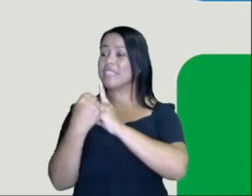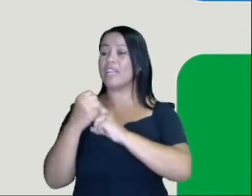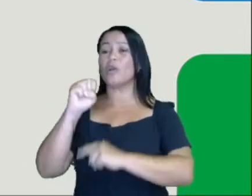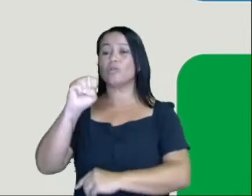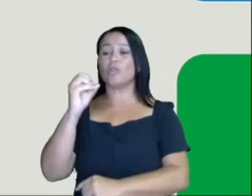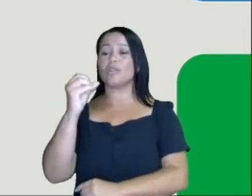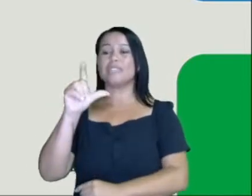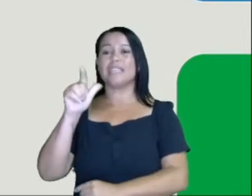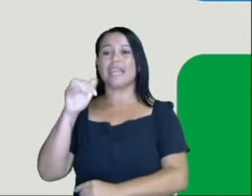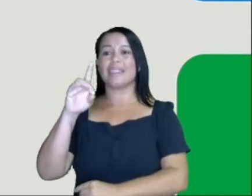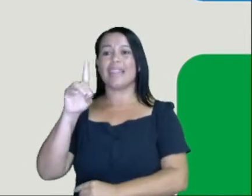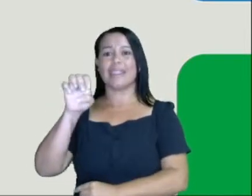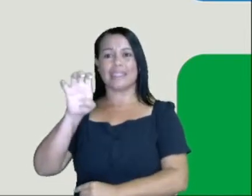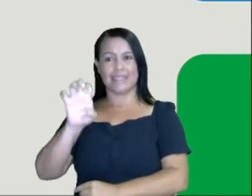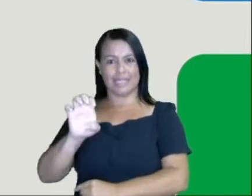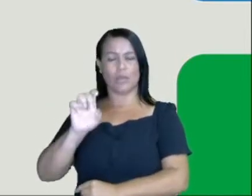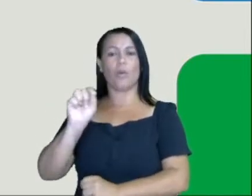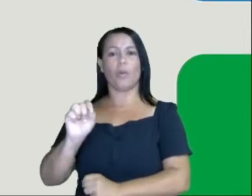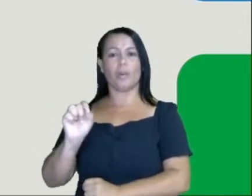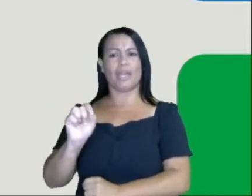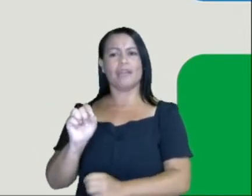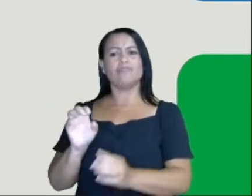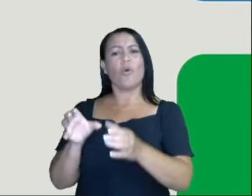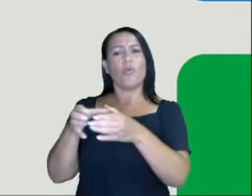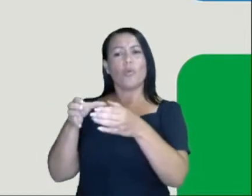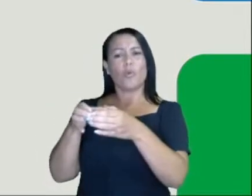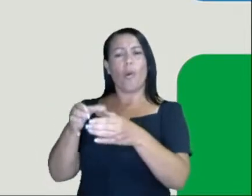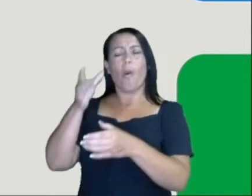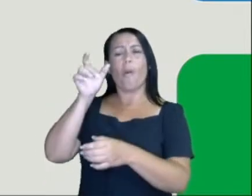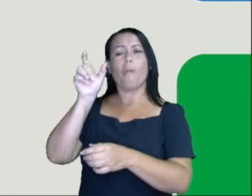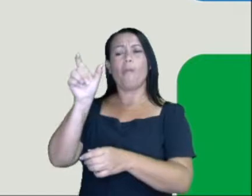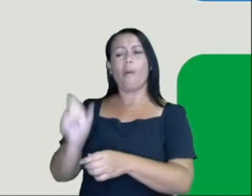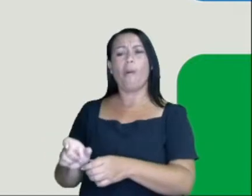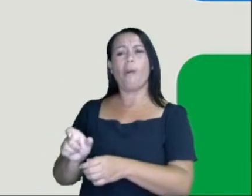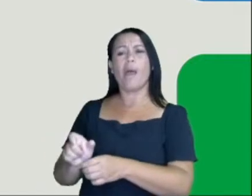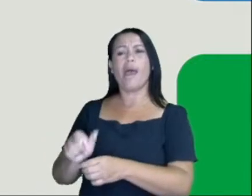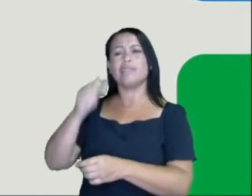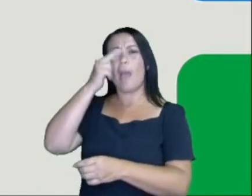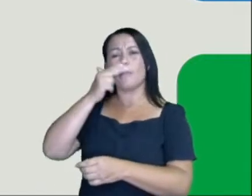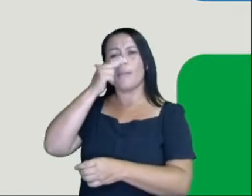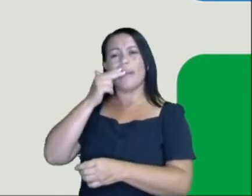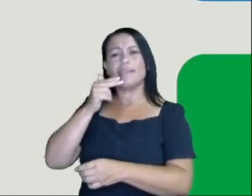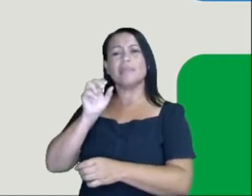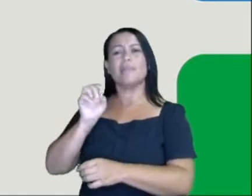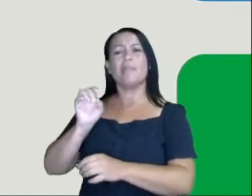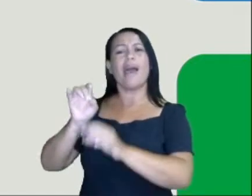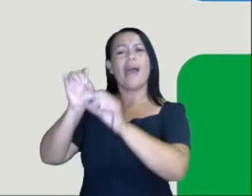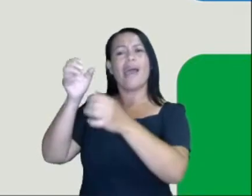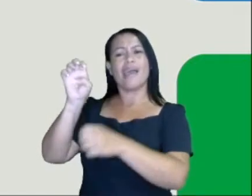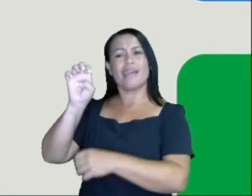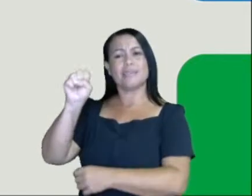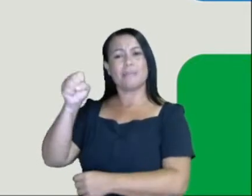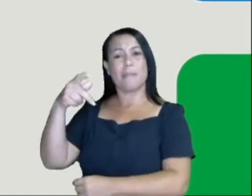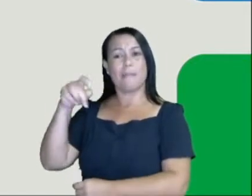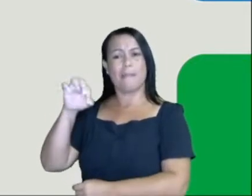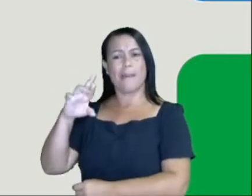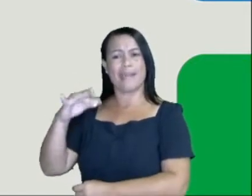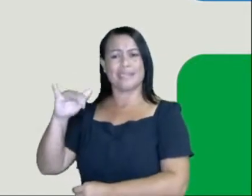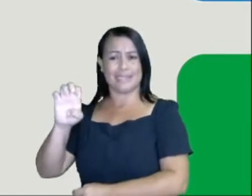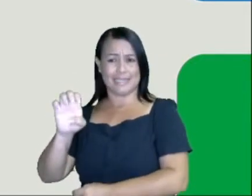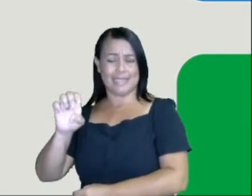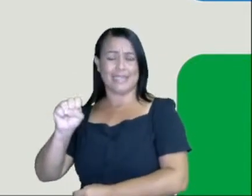uma relação em que indivíduos da mesma espécie se mantêm anatomicamente separados,